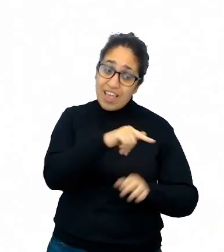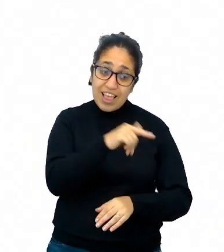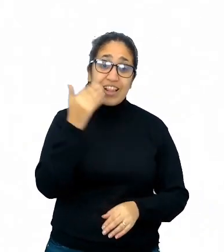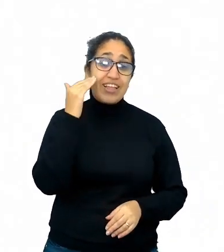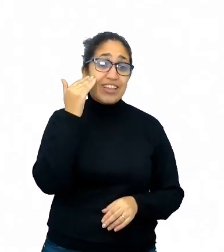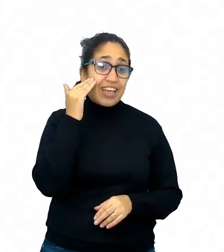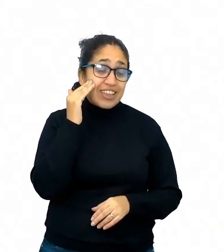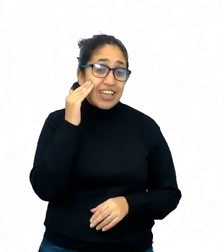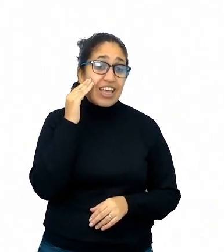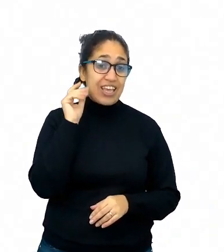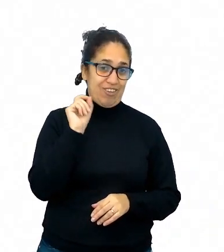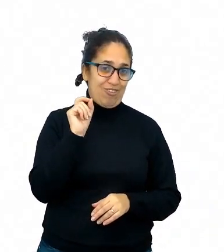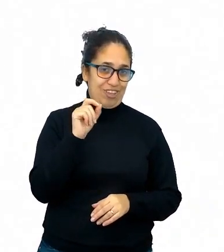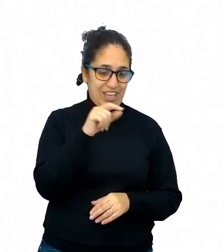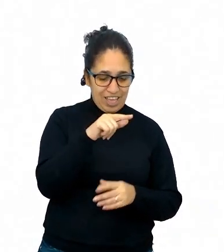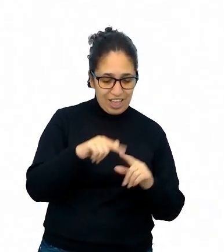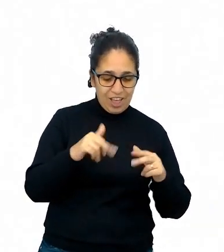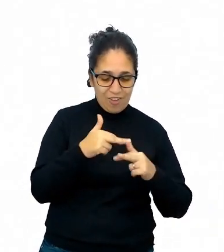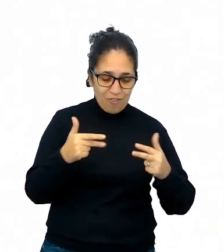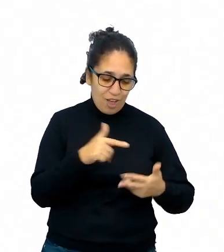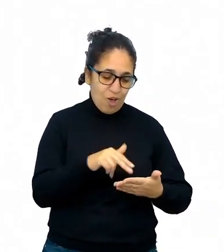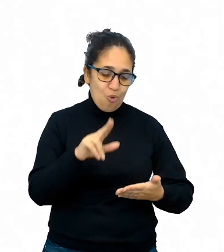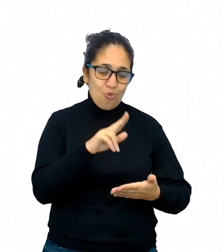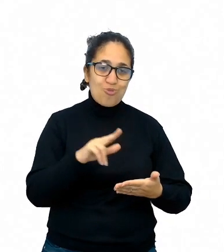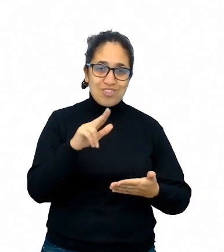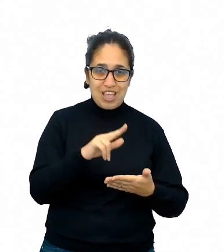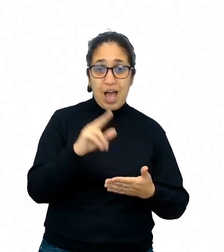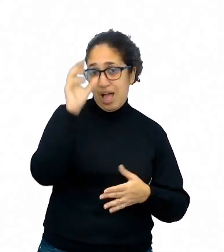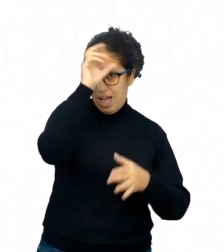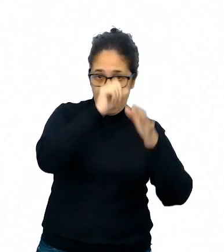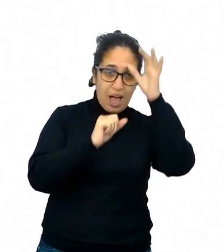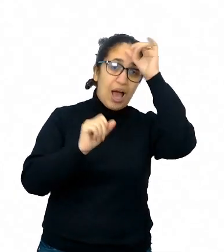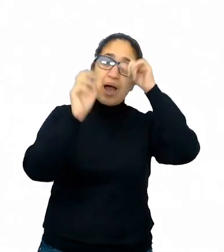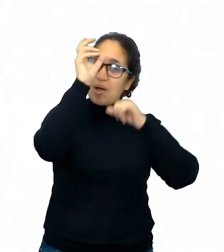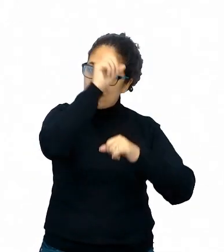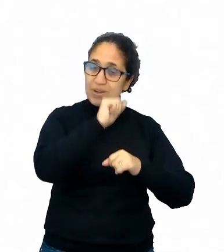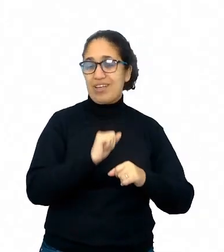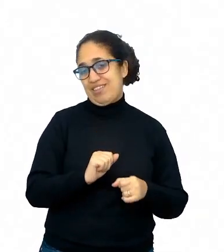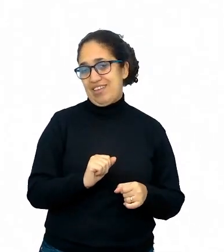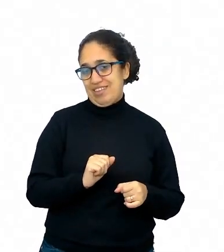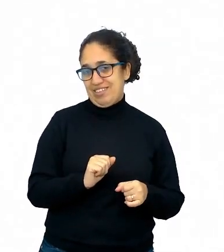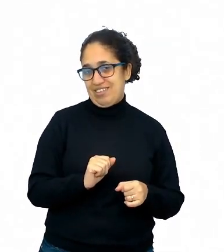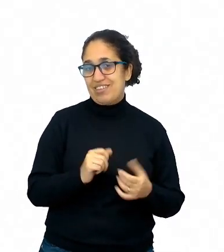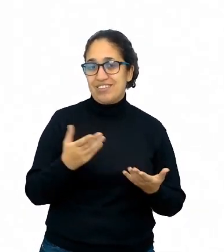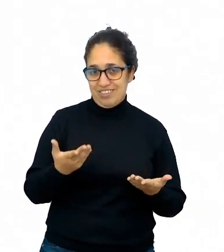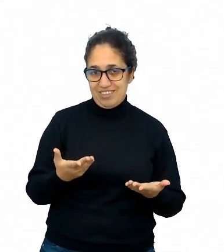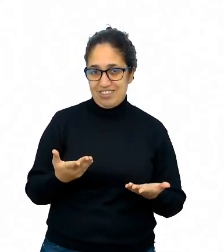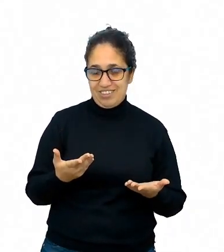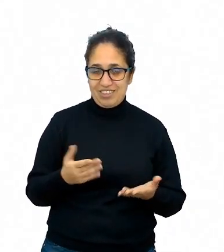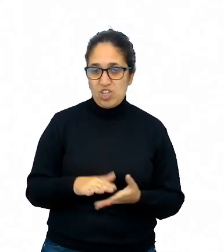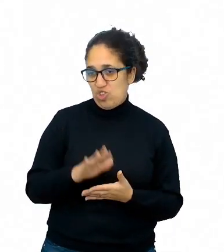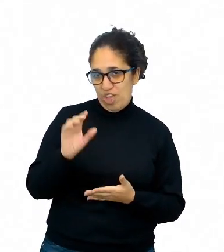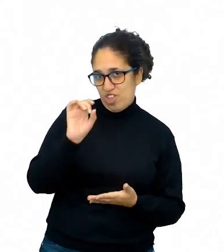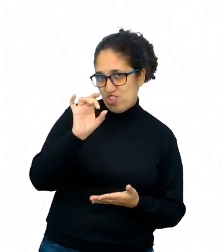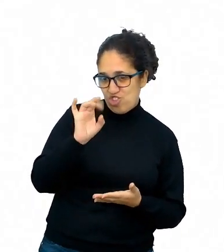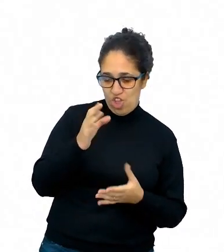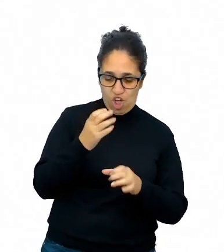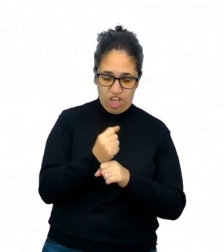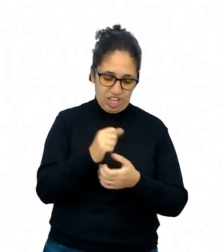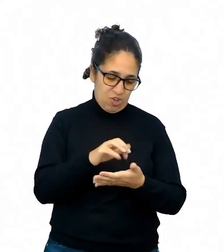entender que aquela ferramenta é usada para aprender, né? Assim como tantos outros, né? A gente mostrar para que o